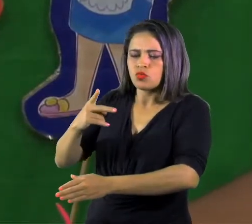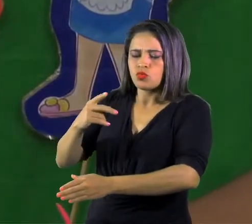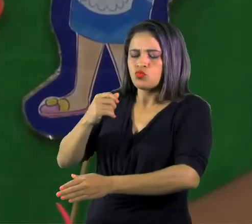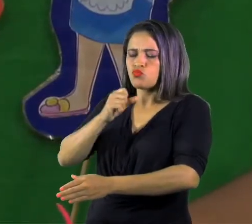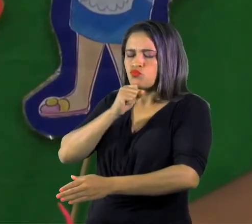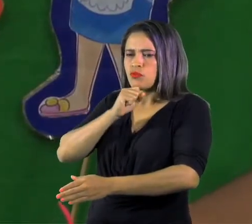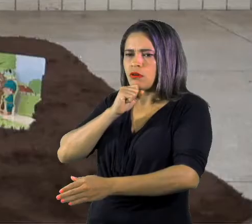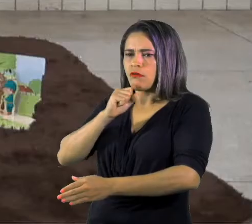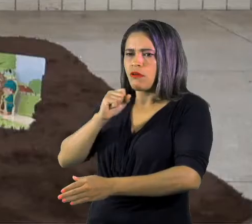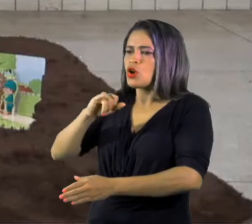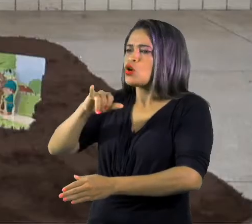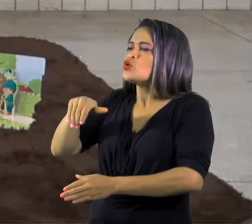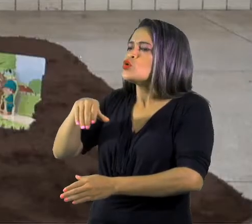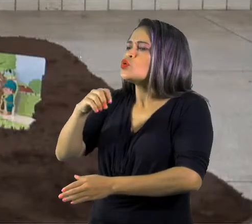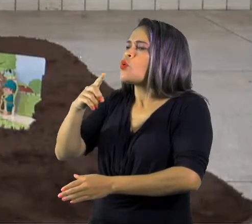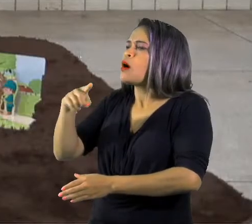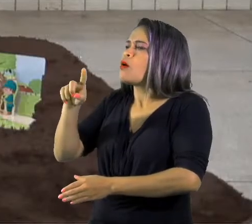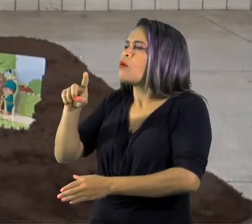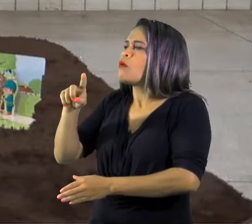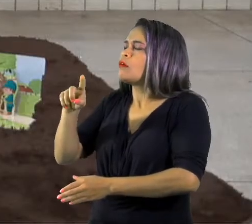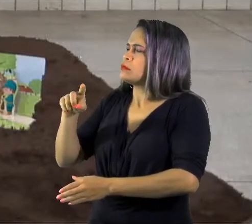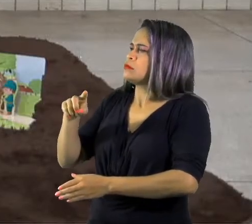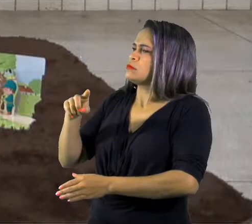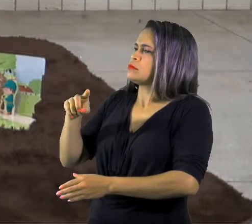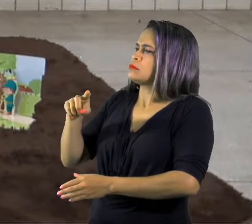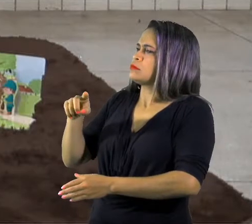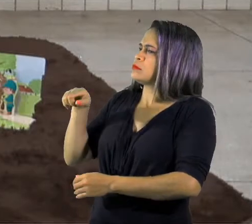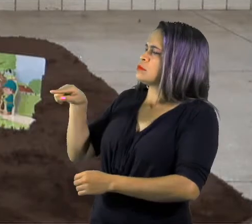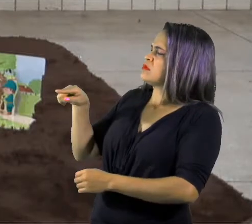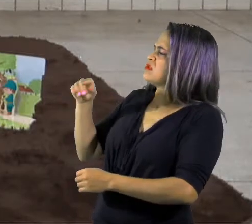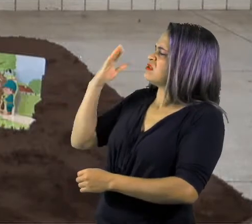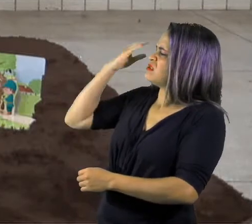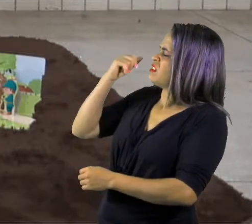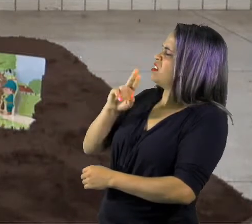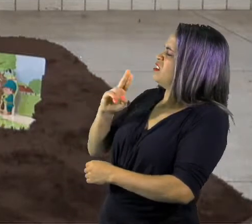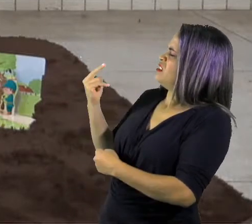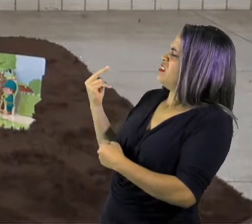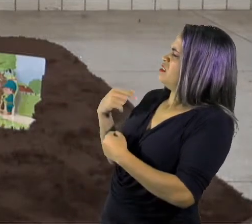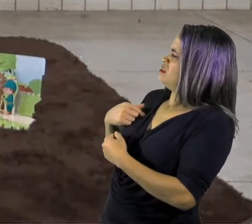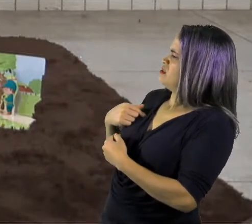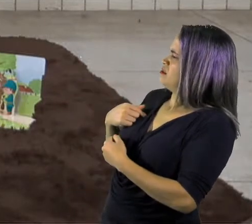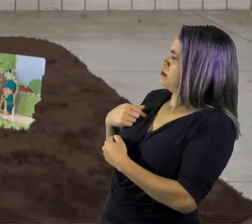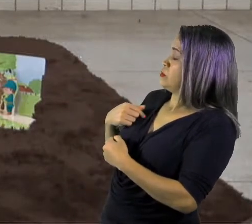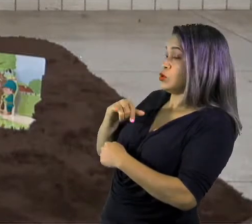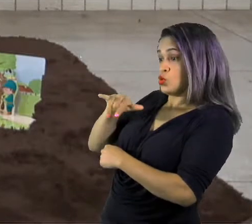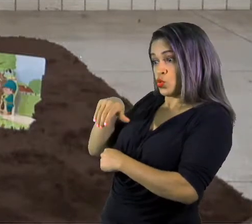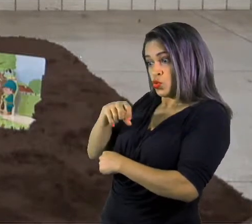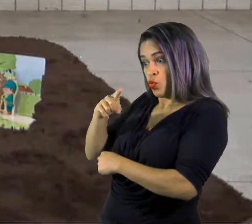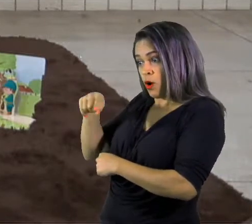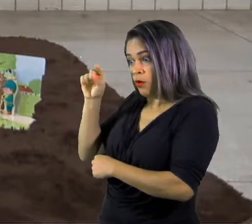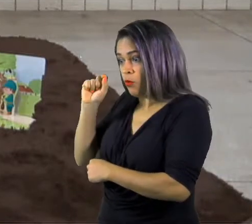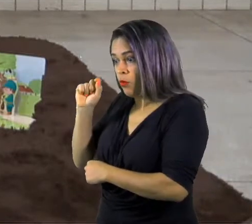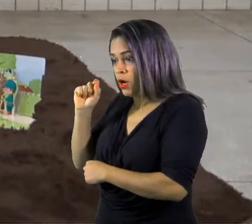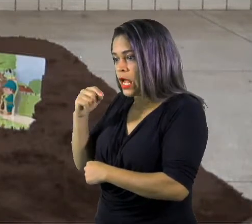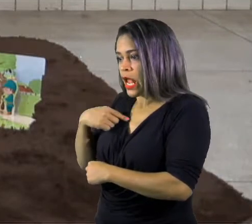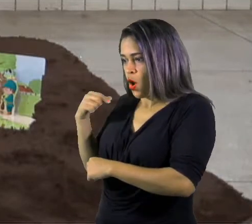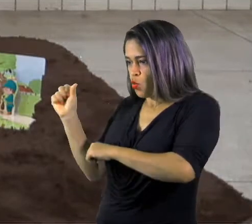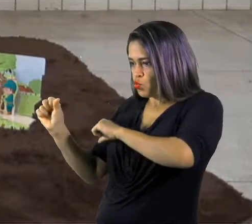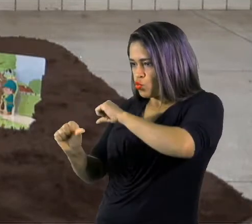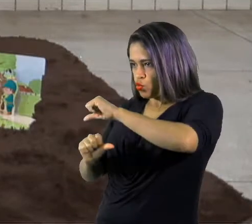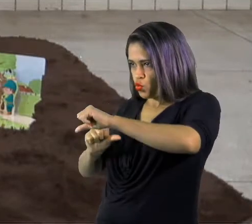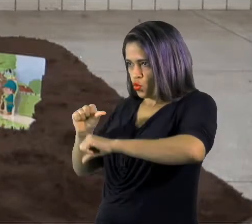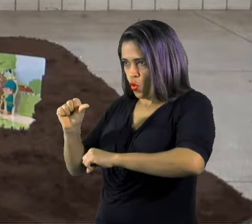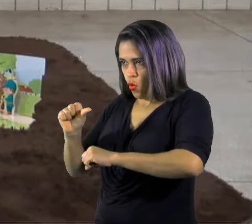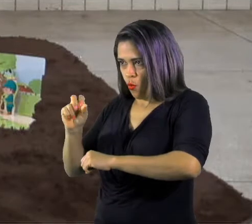João, e ele achou estranho, opa, ele já sabe o meu nome? João, eu troco essa